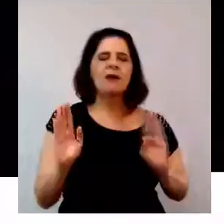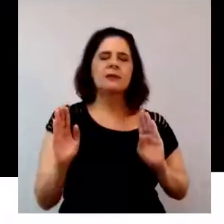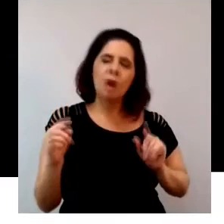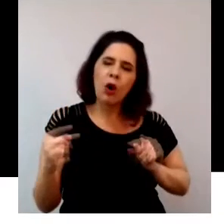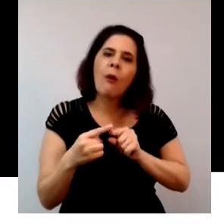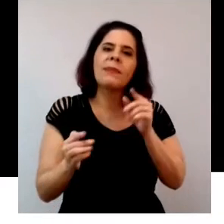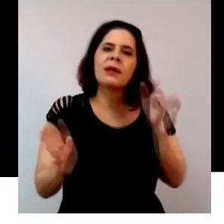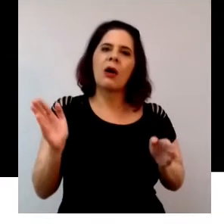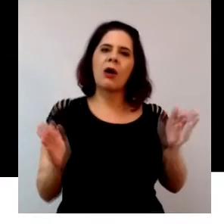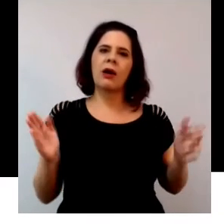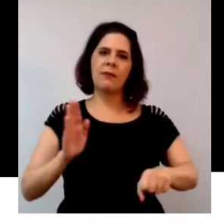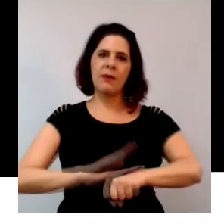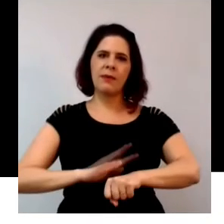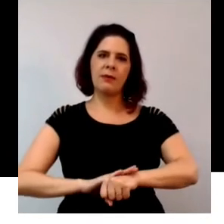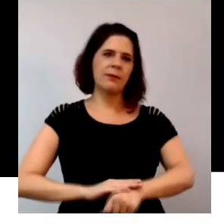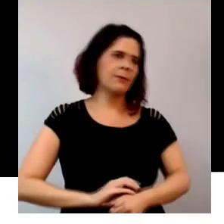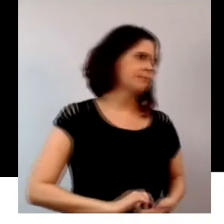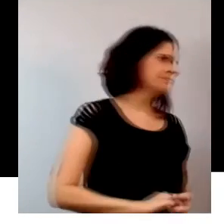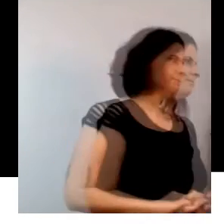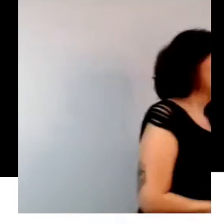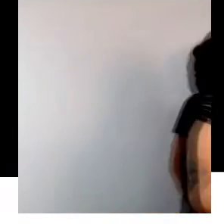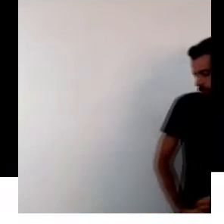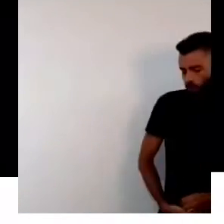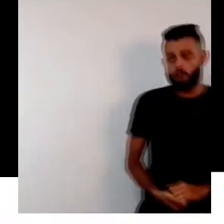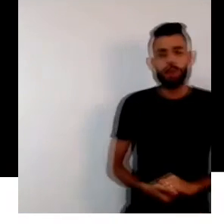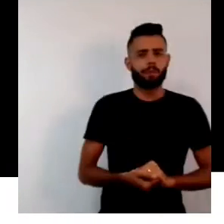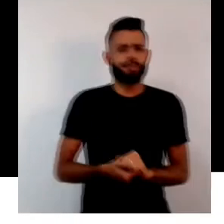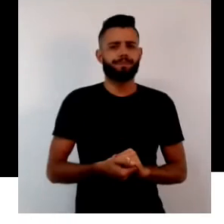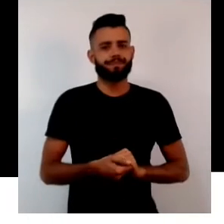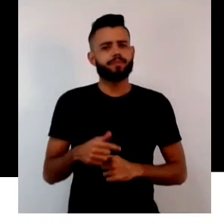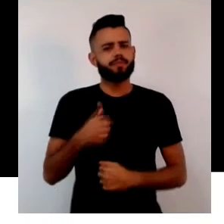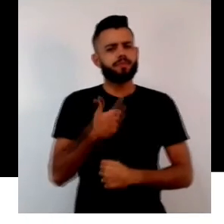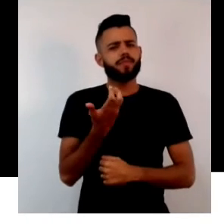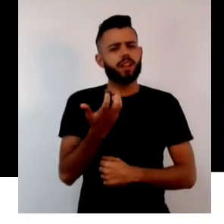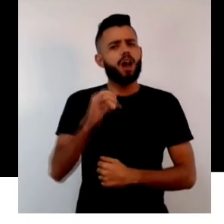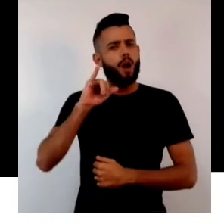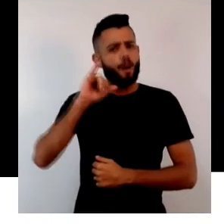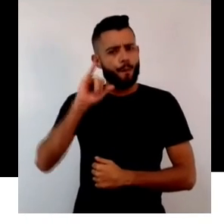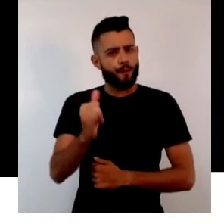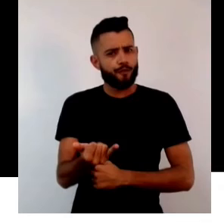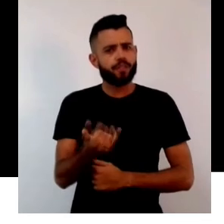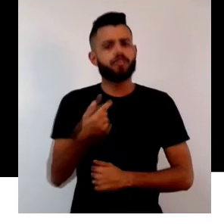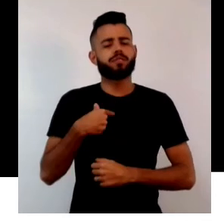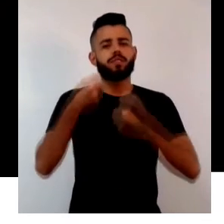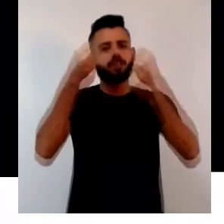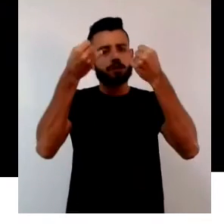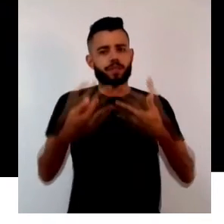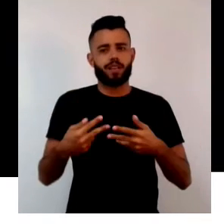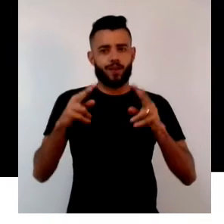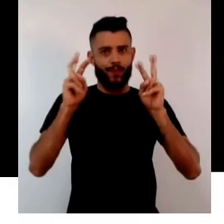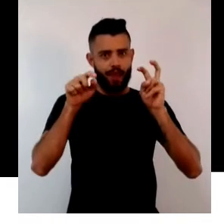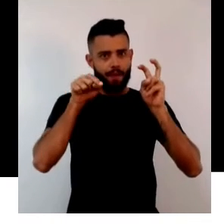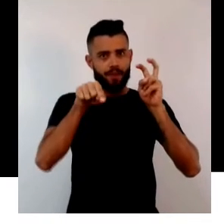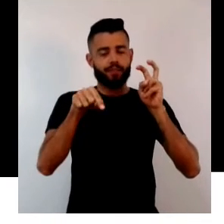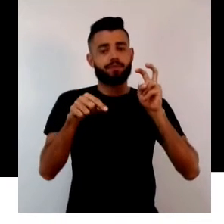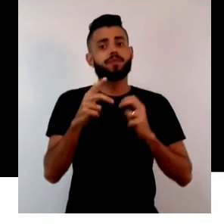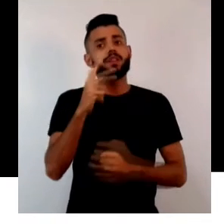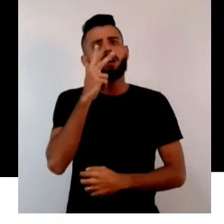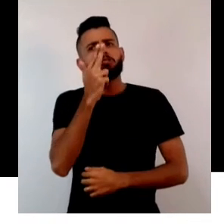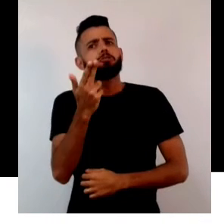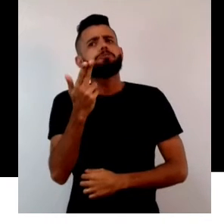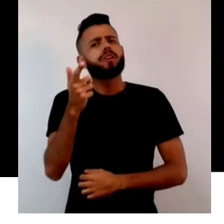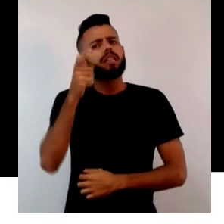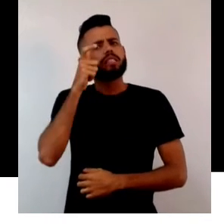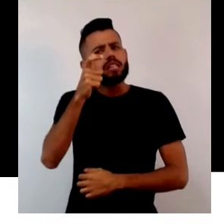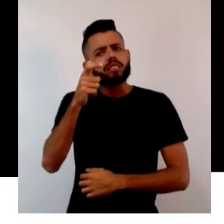Perfeito. Thaís, eu queria aproveitar que você já está falando sobre isso. Eu acho que seria interessante para as pessoas entenderem, a gente falar